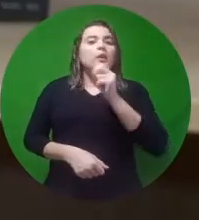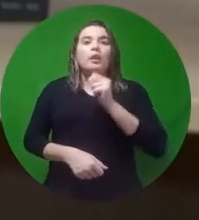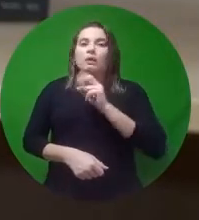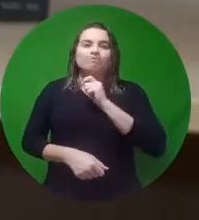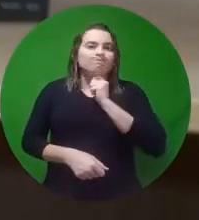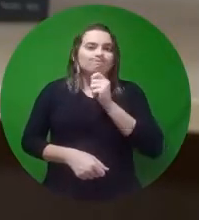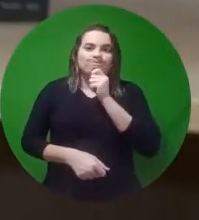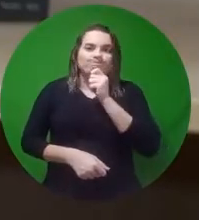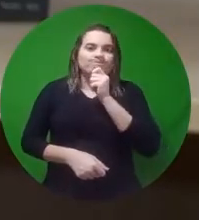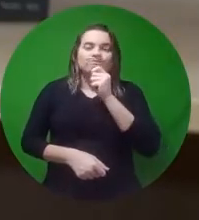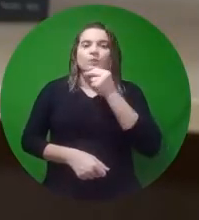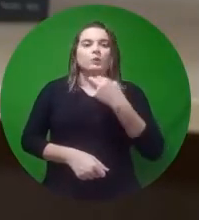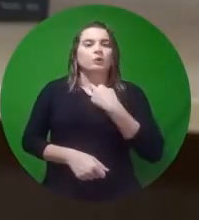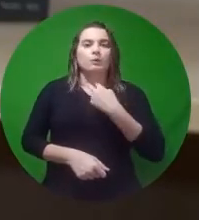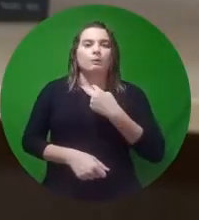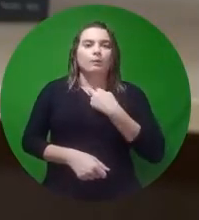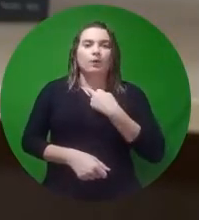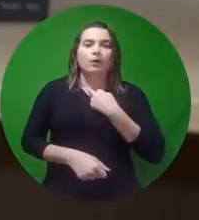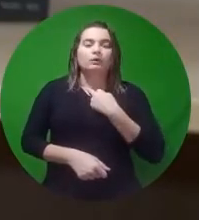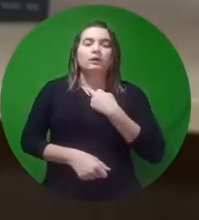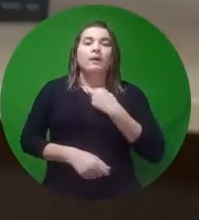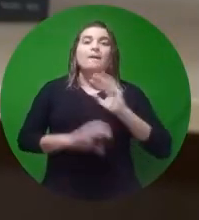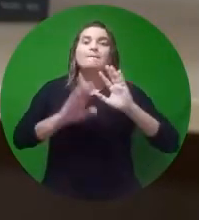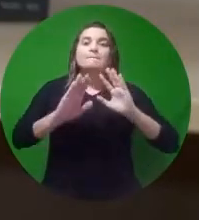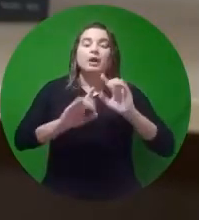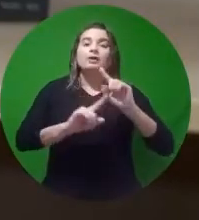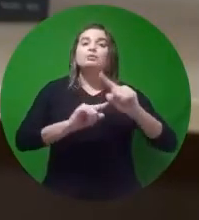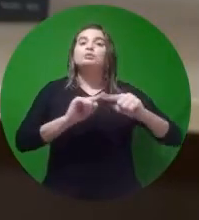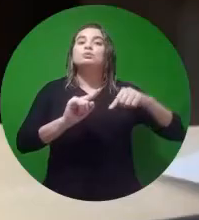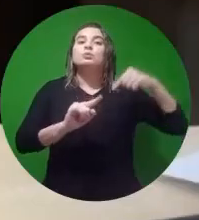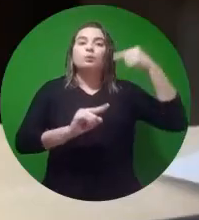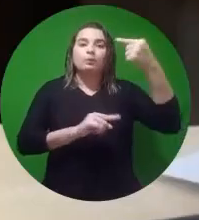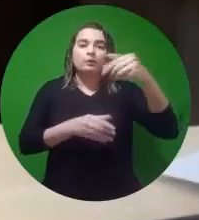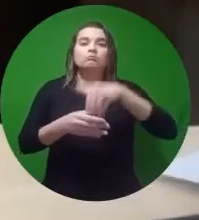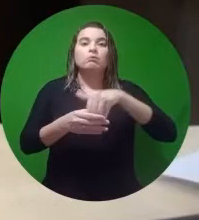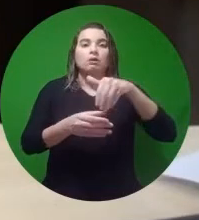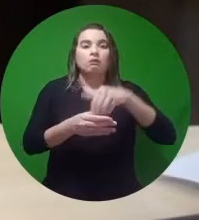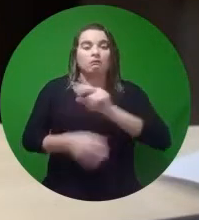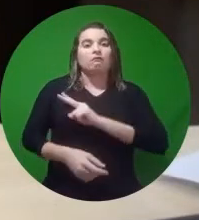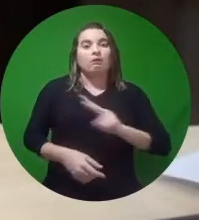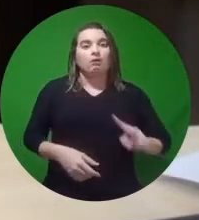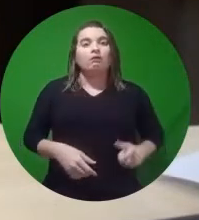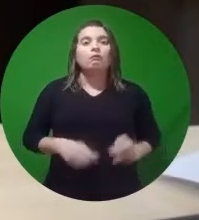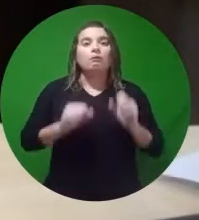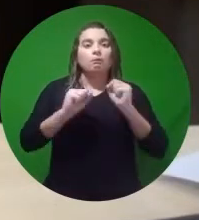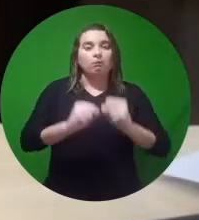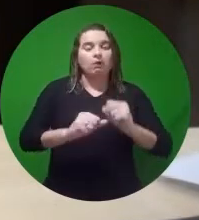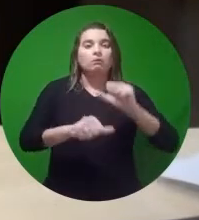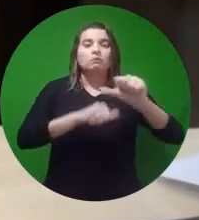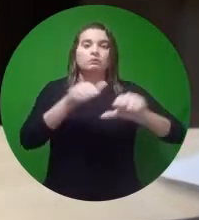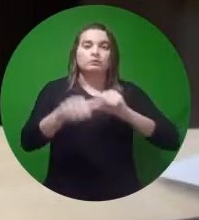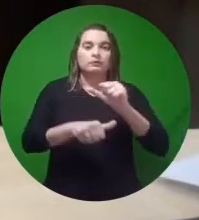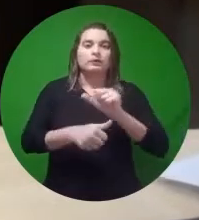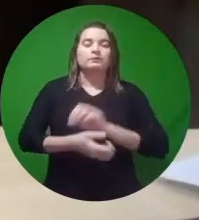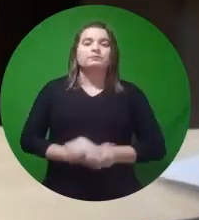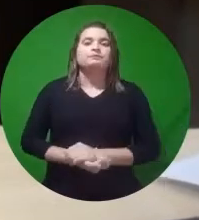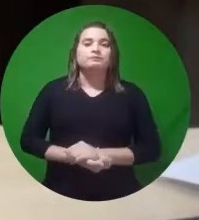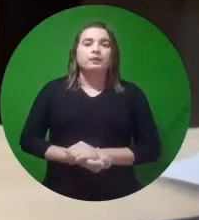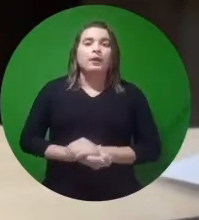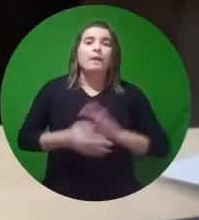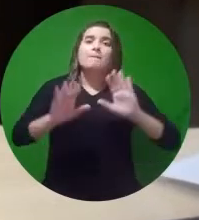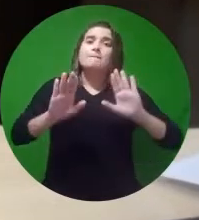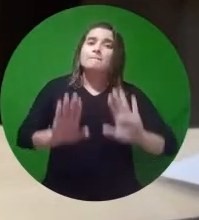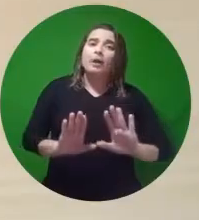mandato, então, eles não poderão usufruir este ano da janela partidária. Fora do período da janela partidária, existem